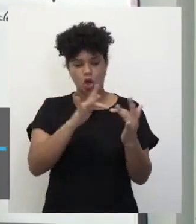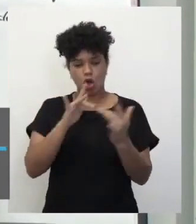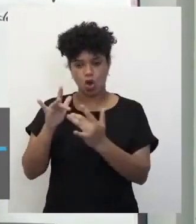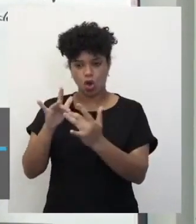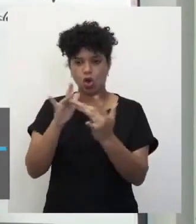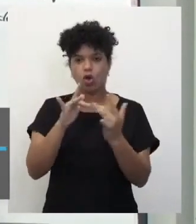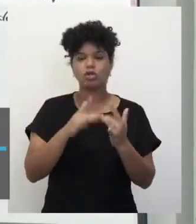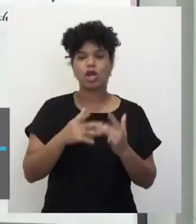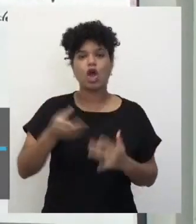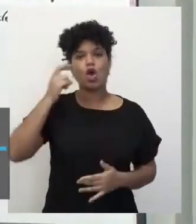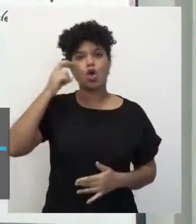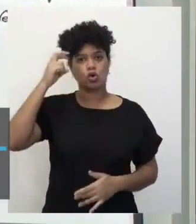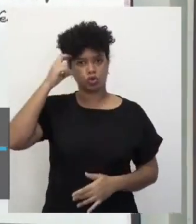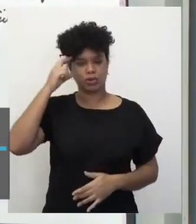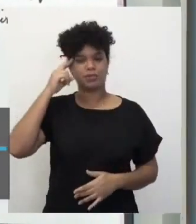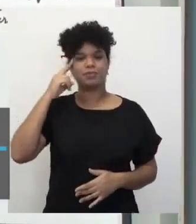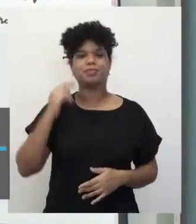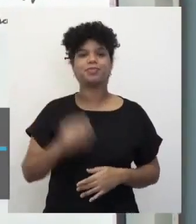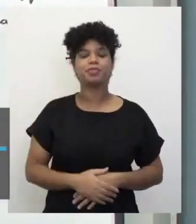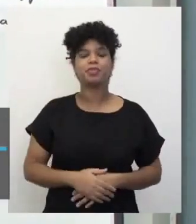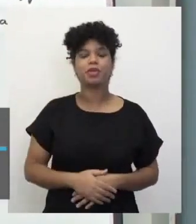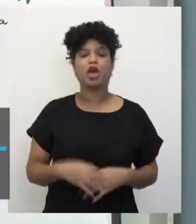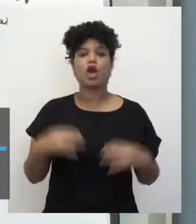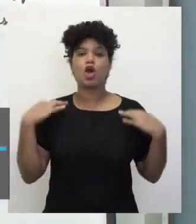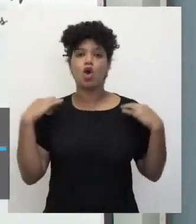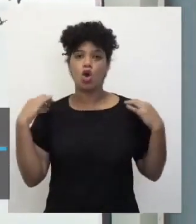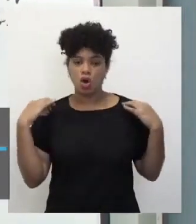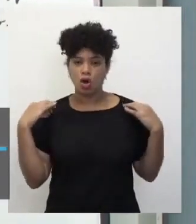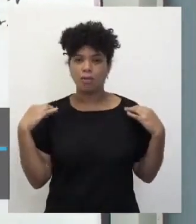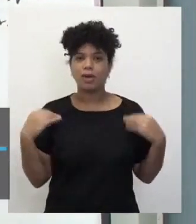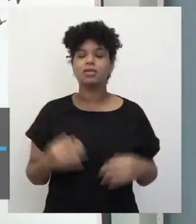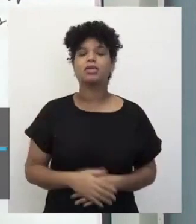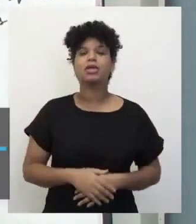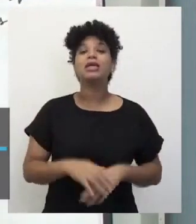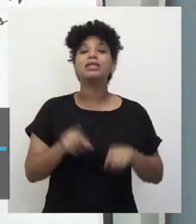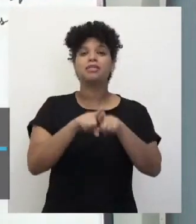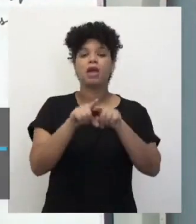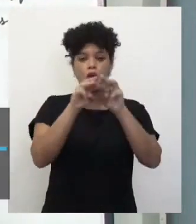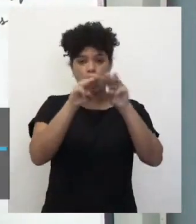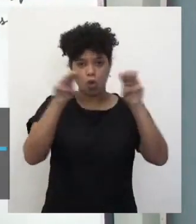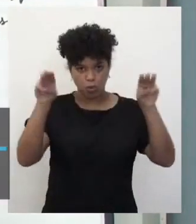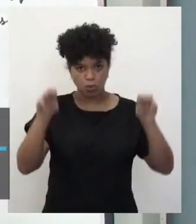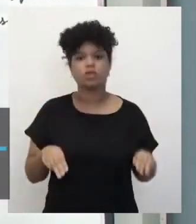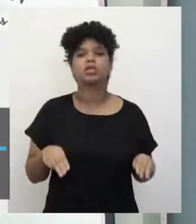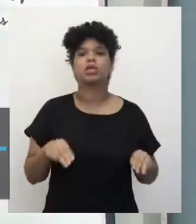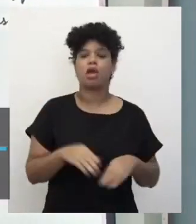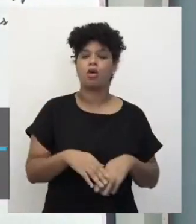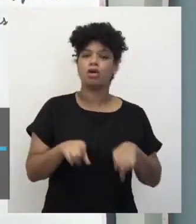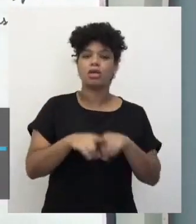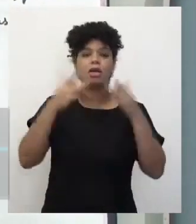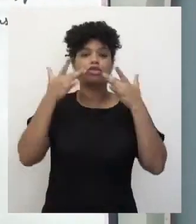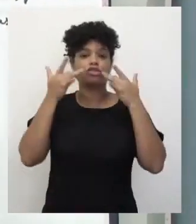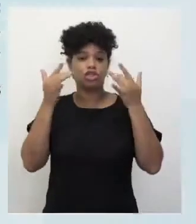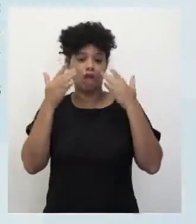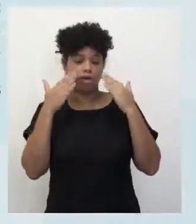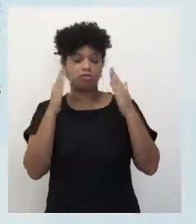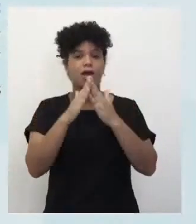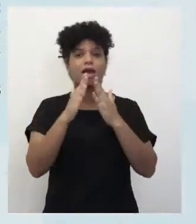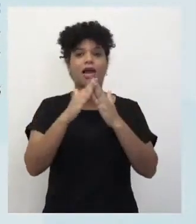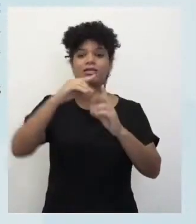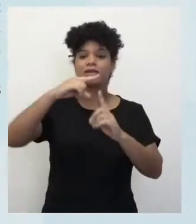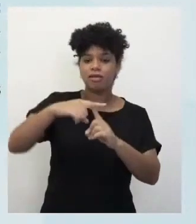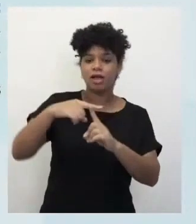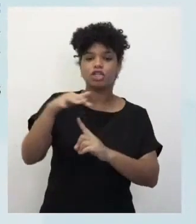riqueza cultural, tá? Perfeito. Então, vestimentas, os museus, né, que estão aí, né? Os teatros, as igrejas,